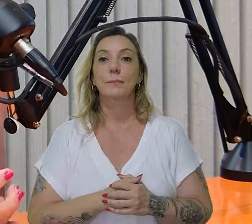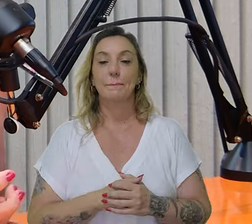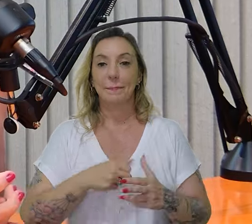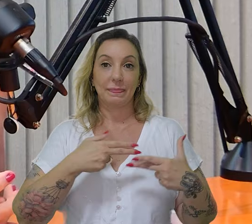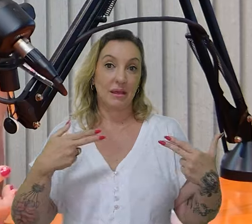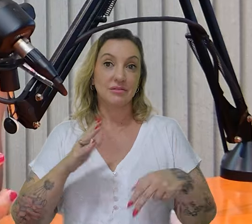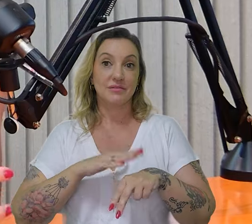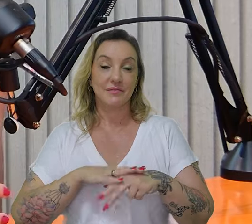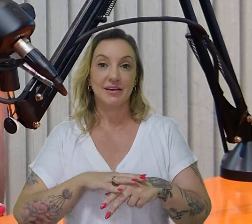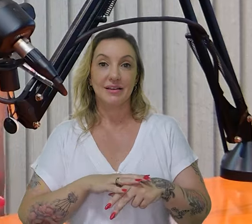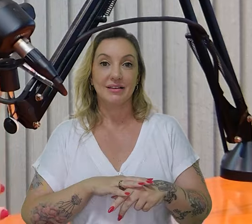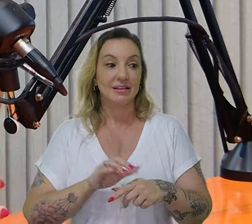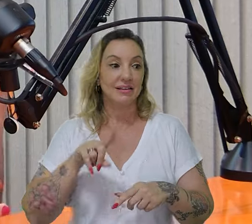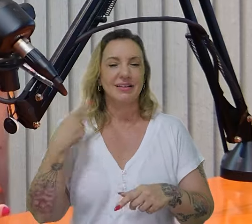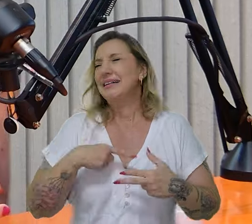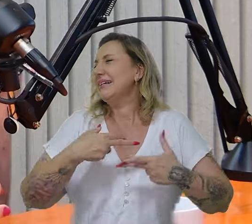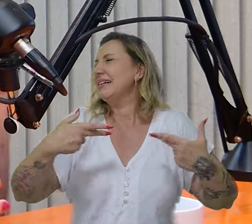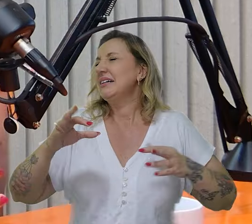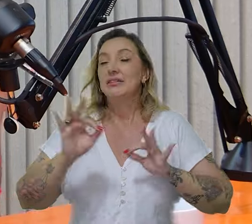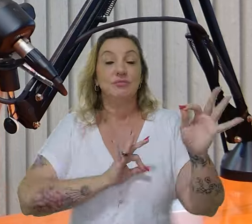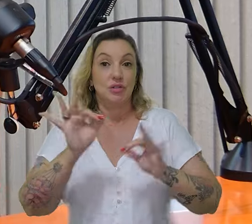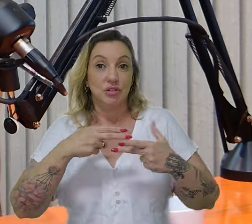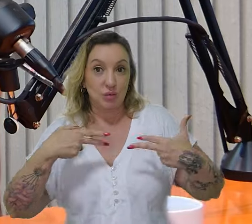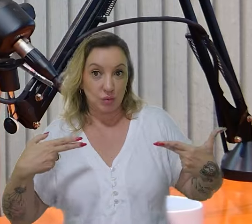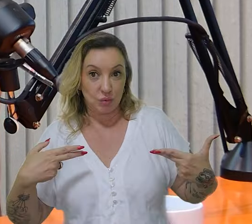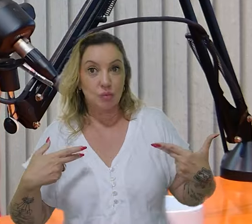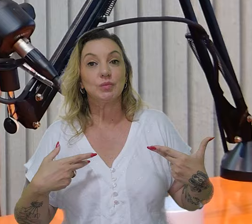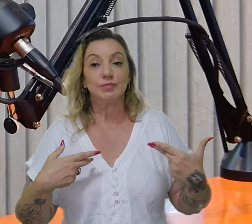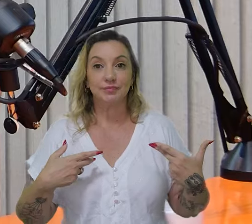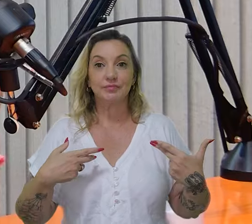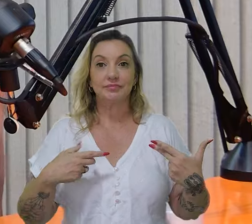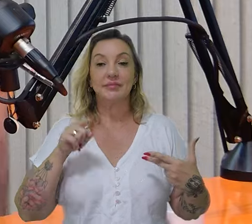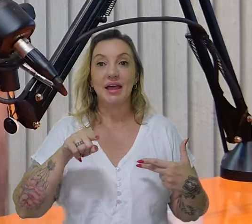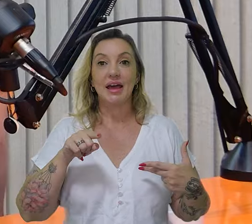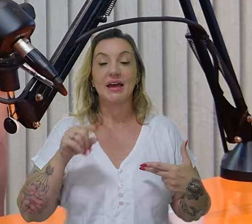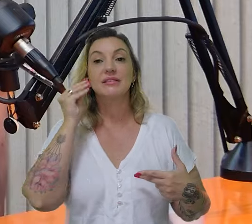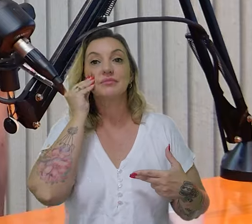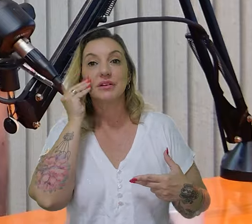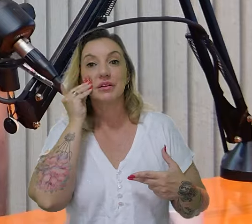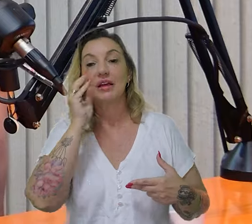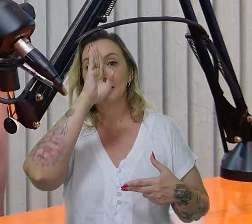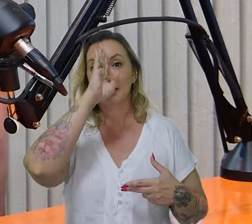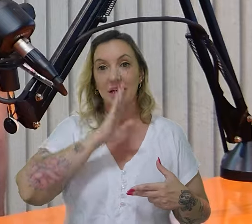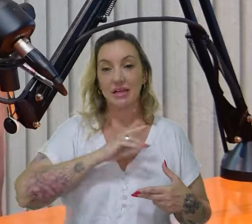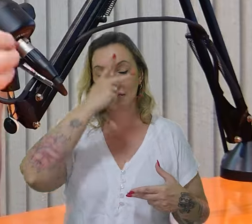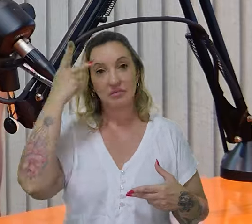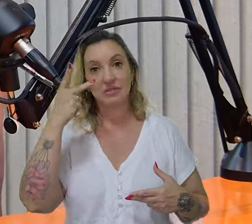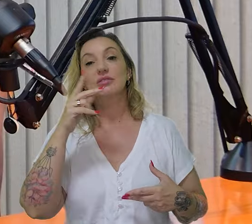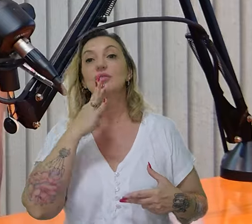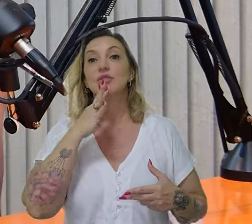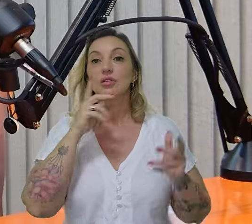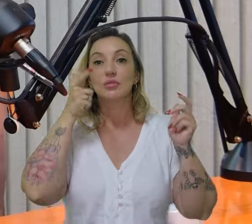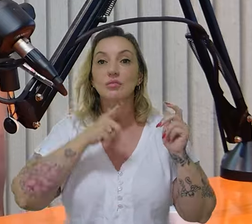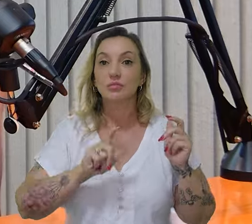coisas que a gente faz e nossa tem muito projeto tem muita coisa eh que é experimental que é gratuita para que as pessoas possam